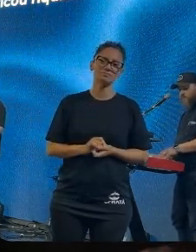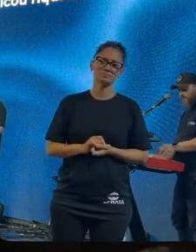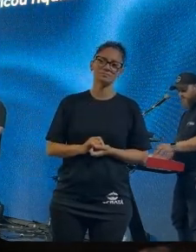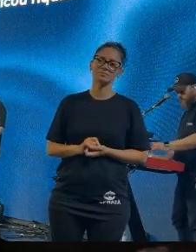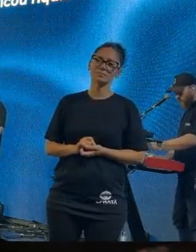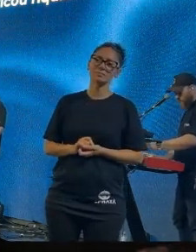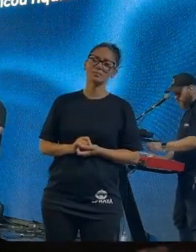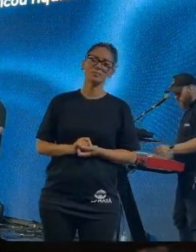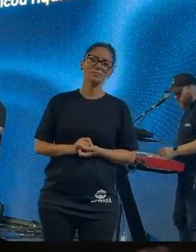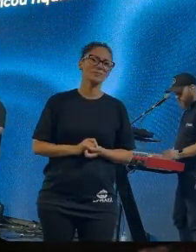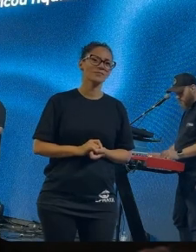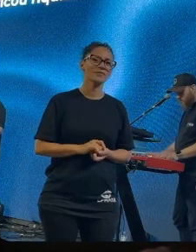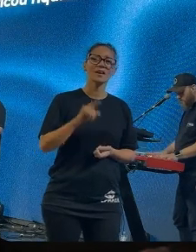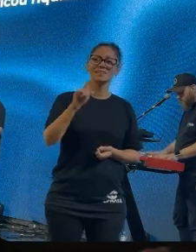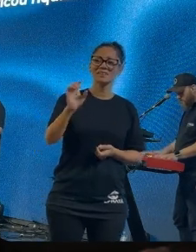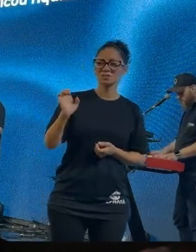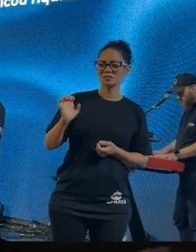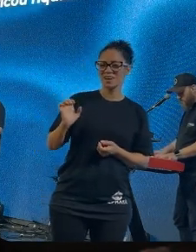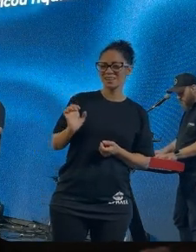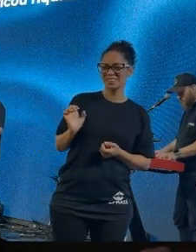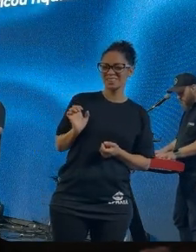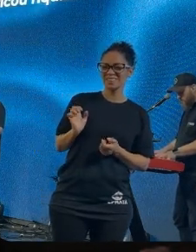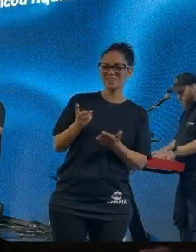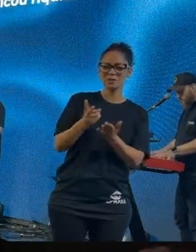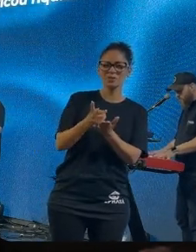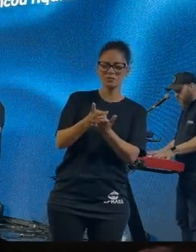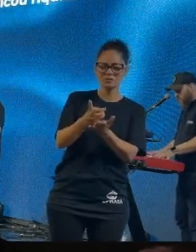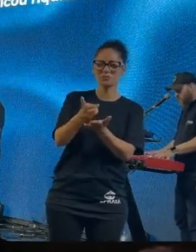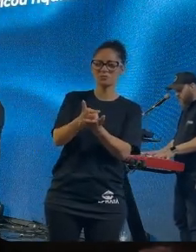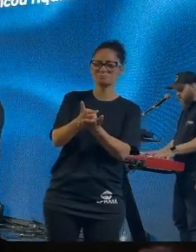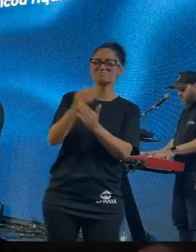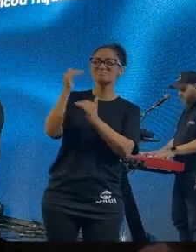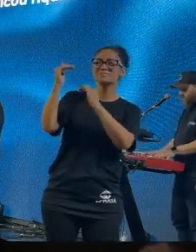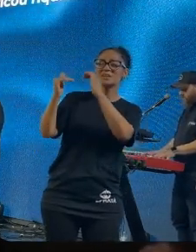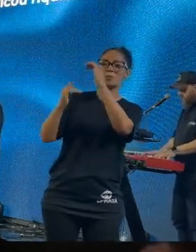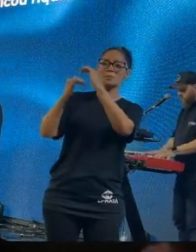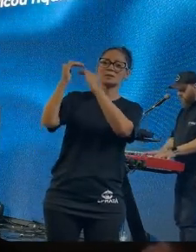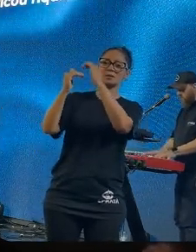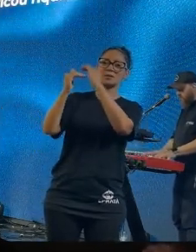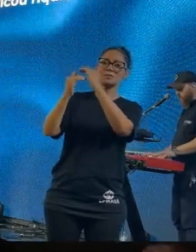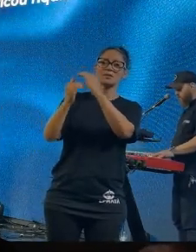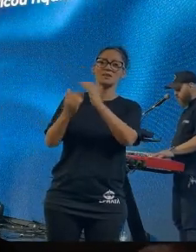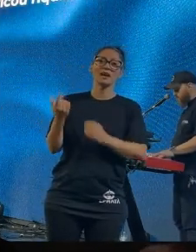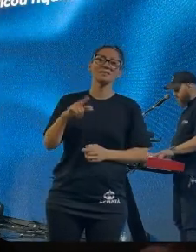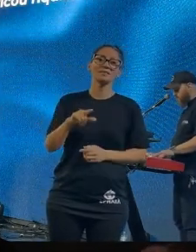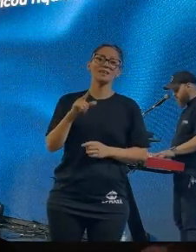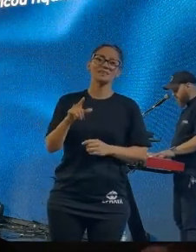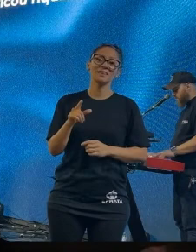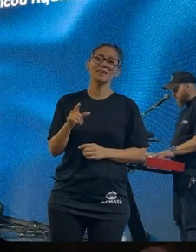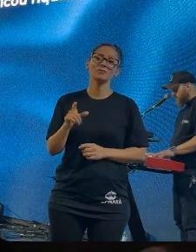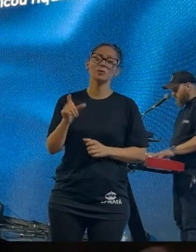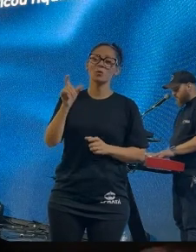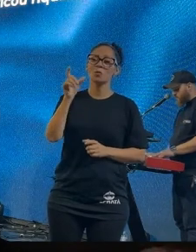continua. E a sua riqueza continuou a aumentar, até que ele ficou.